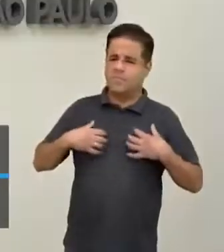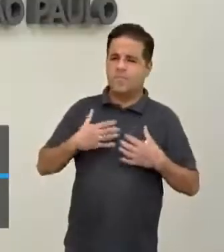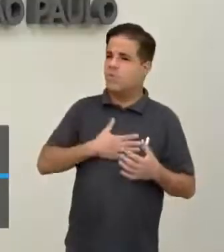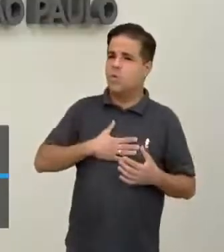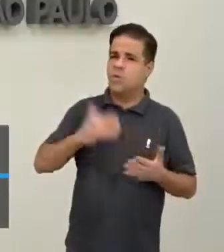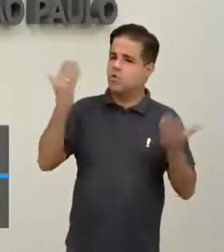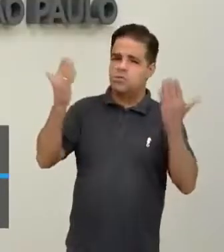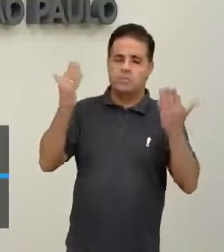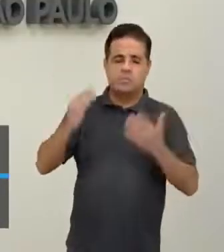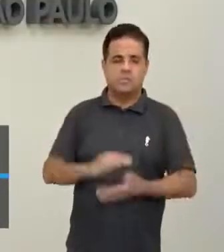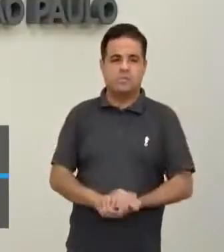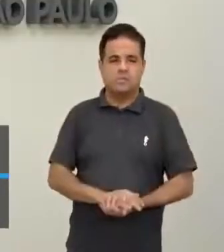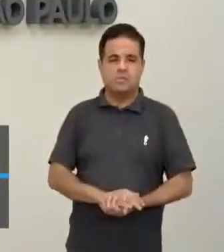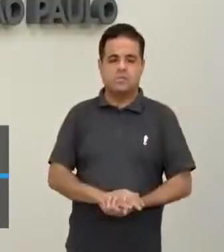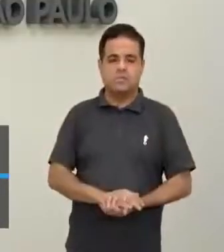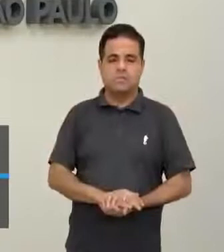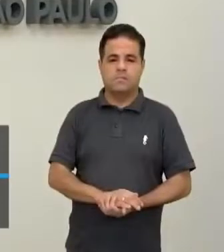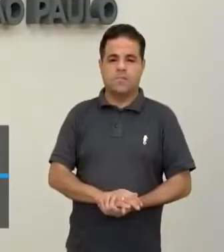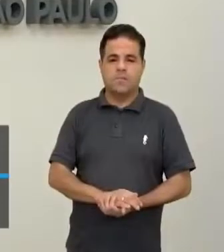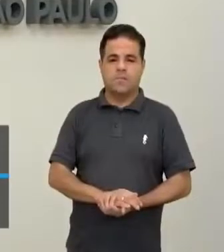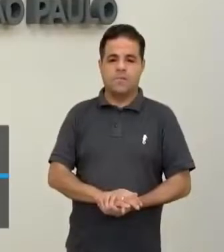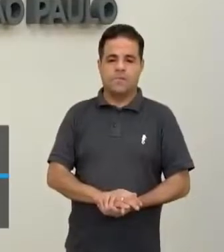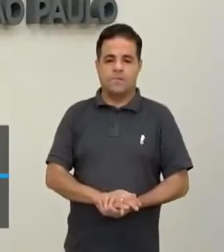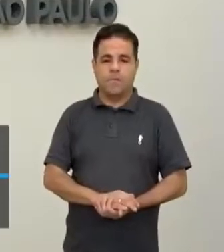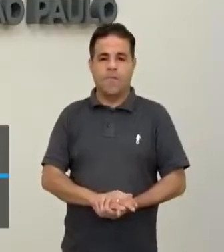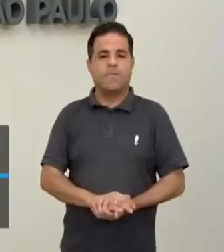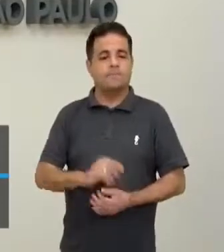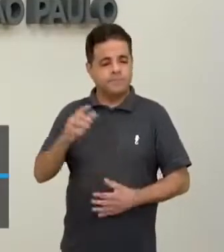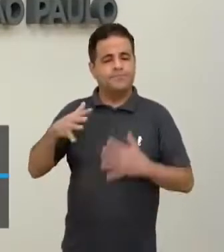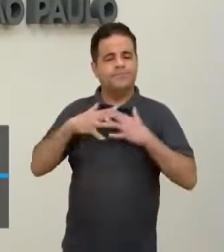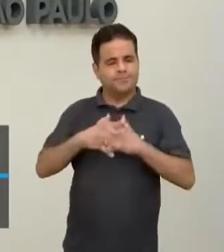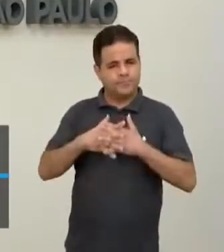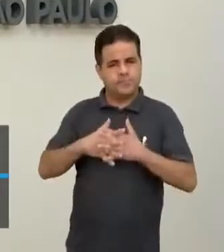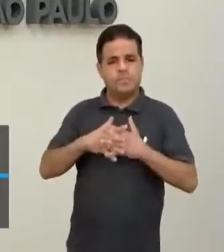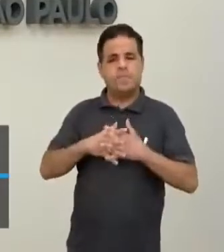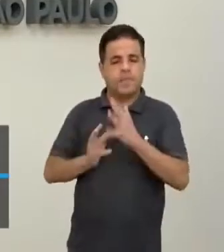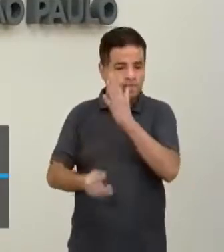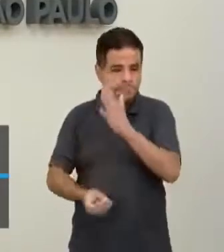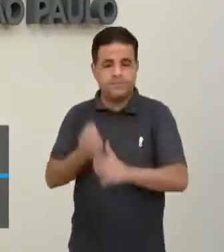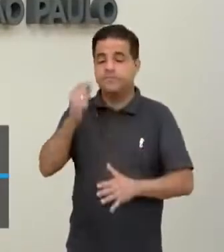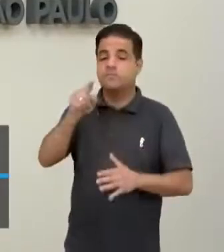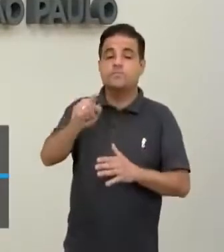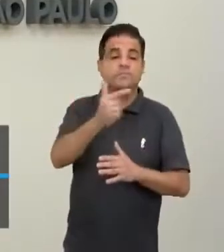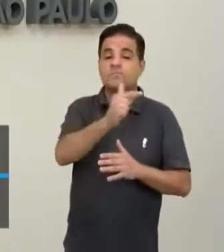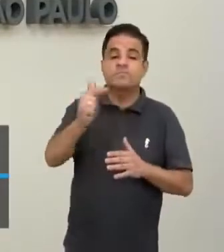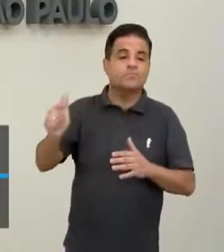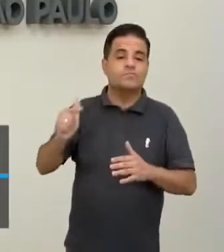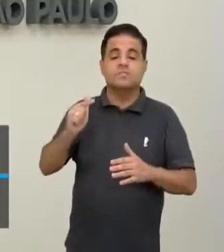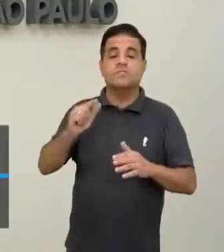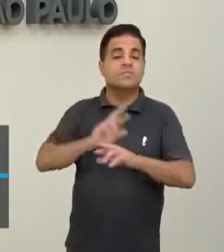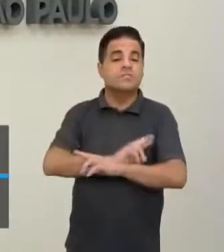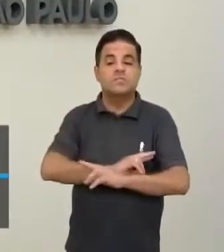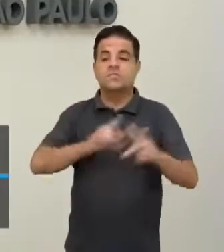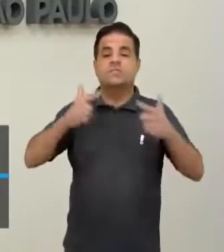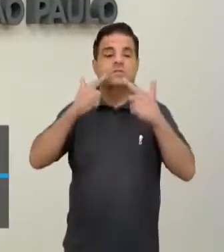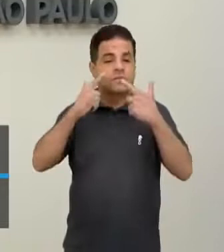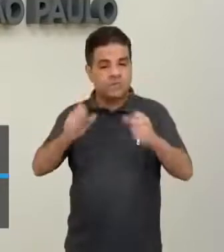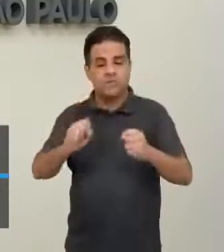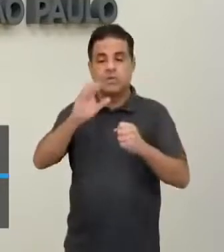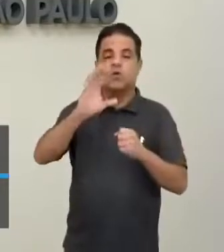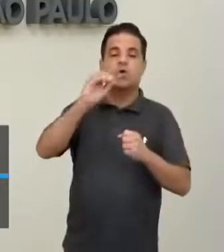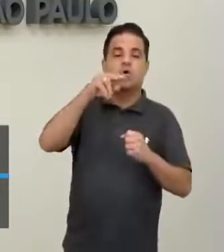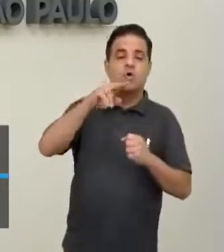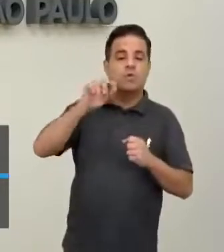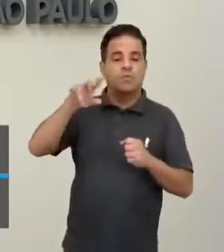mesmo. Então é isso, trata-se de uma confusão gerada por não se haver aí distinção entre linguagem